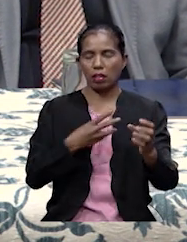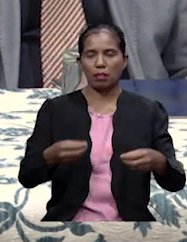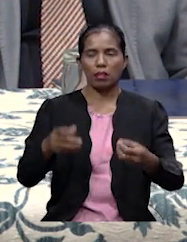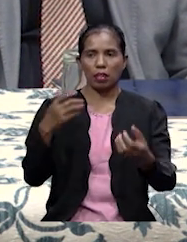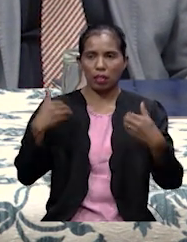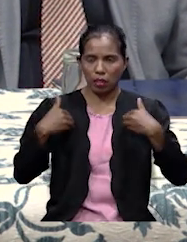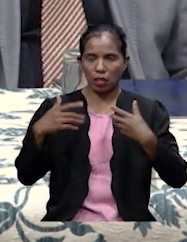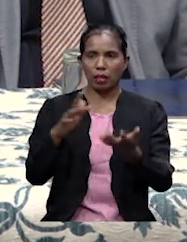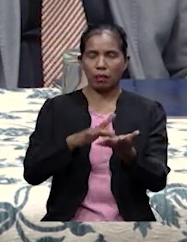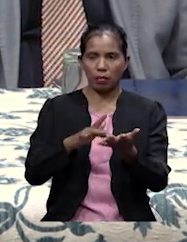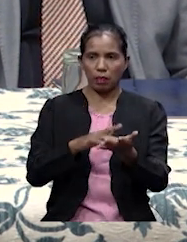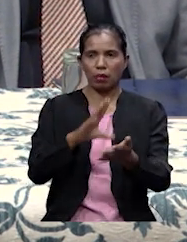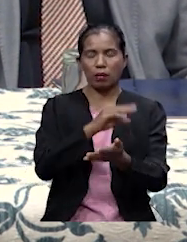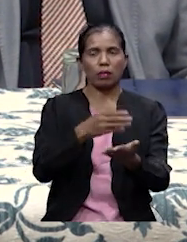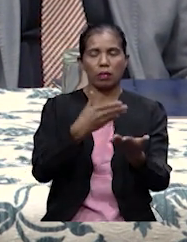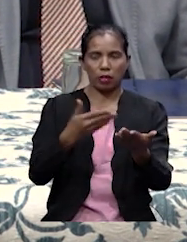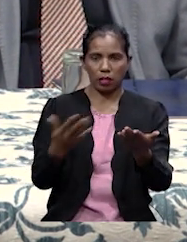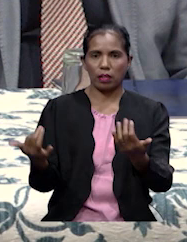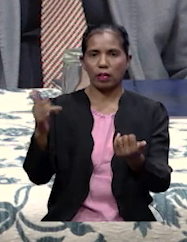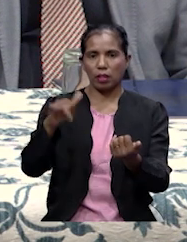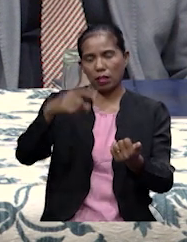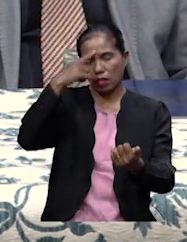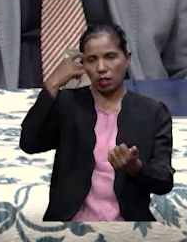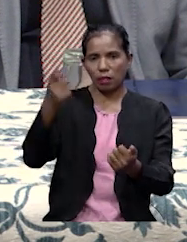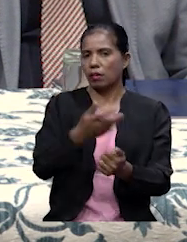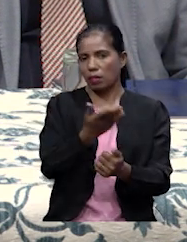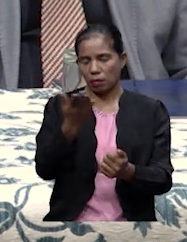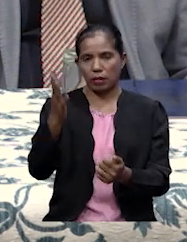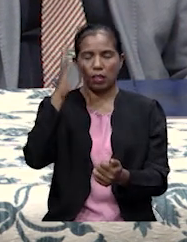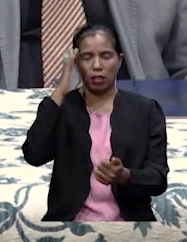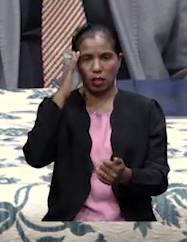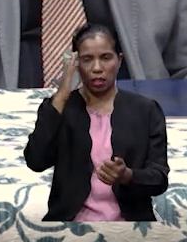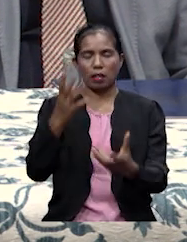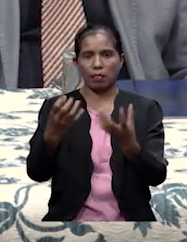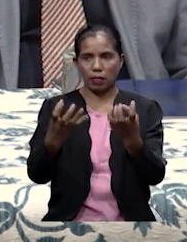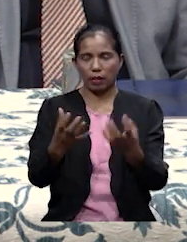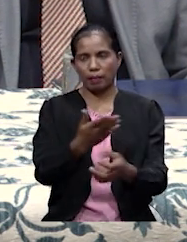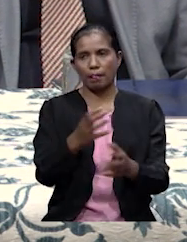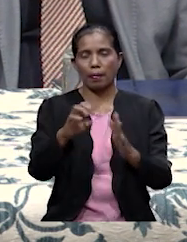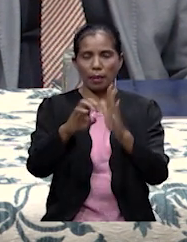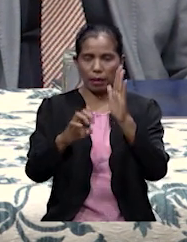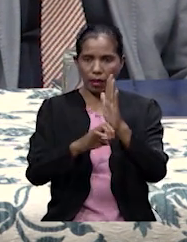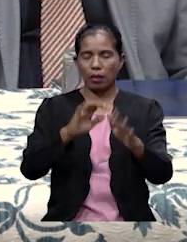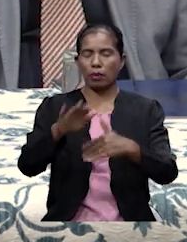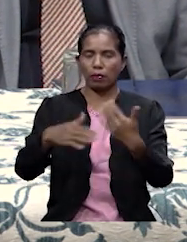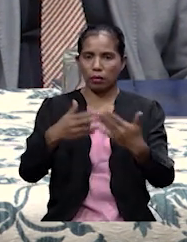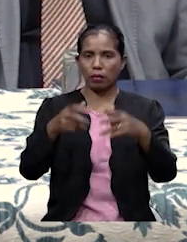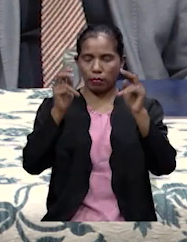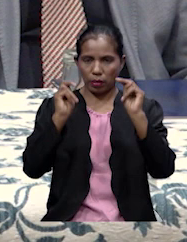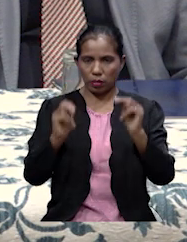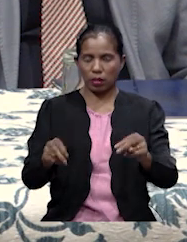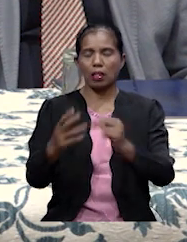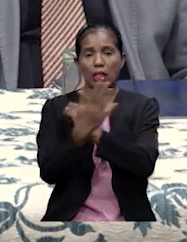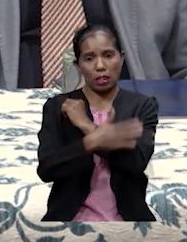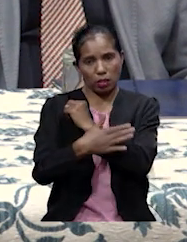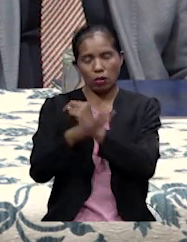no monte equipamento sira também vou tirar também muito bem que tá estado rototo precisa nação